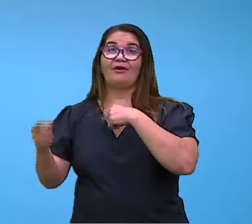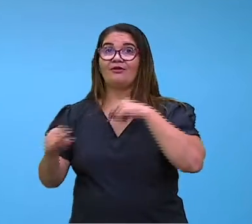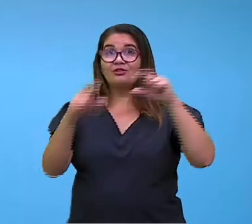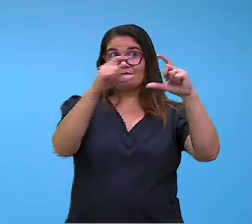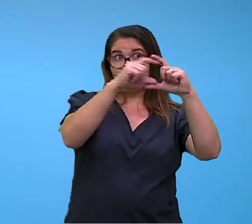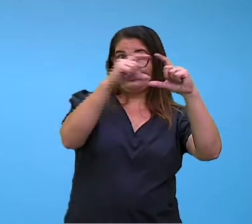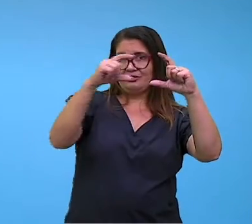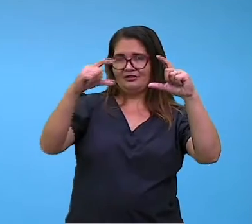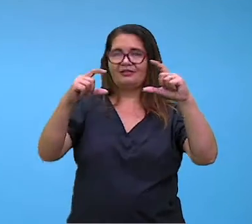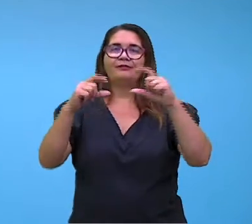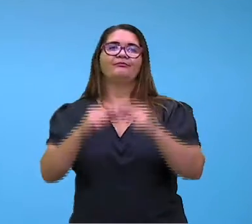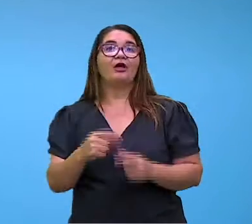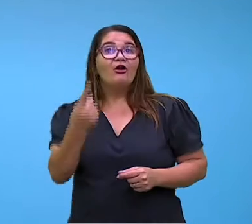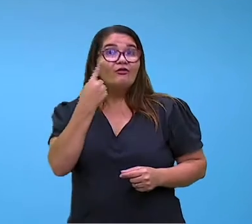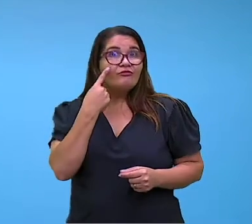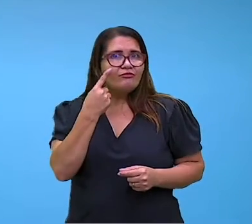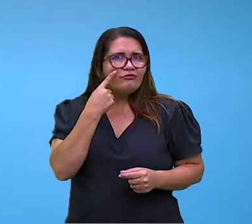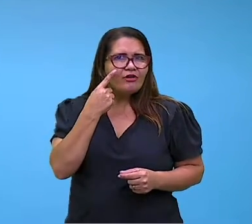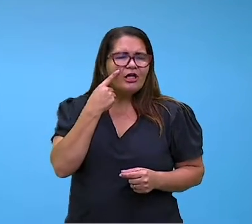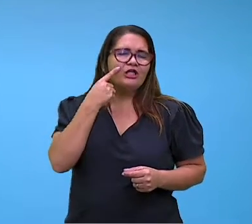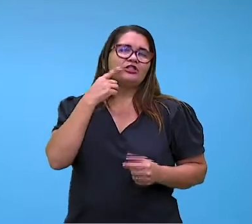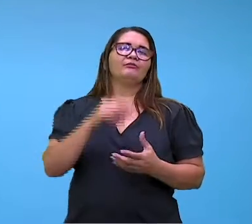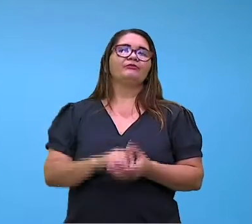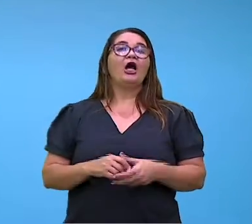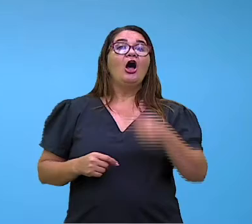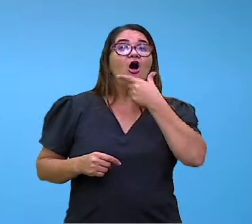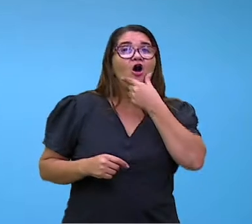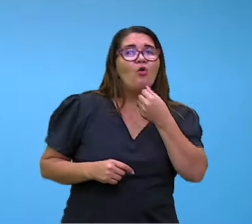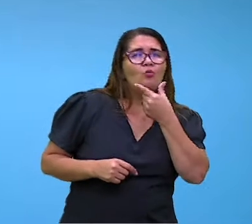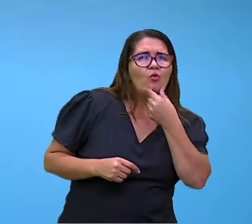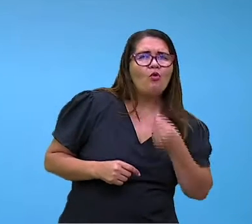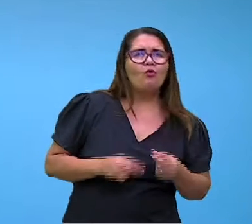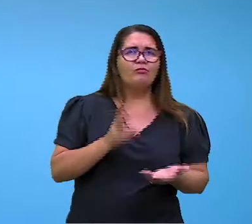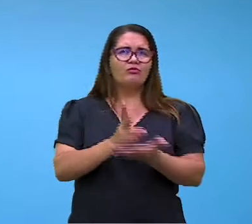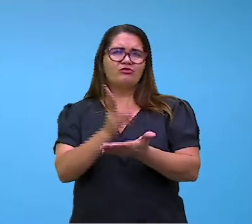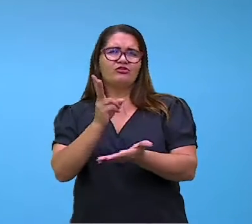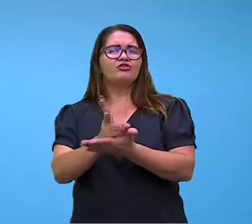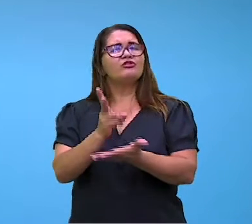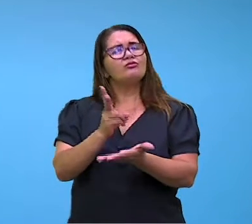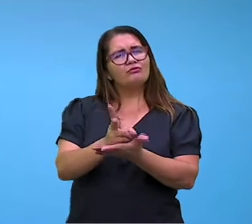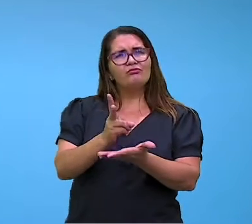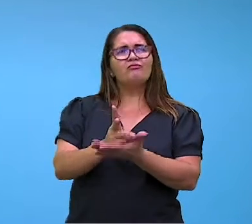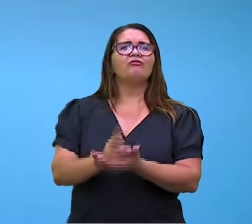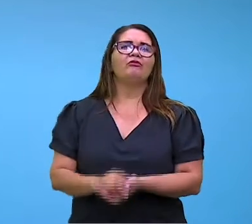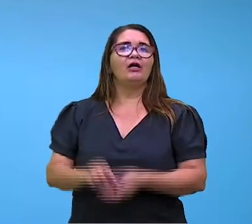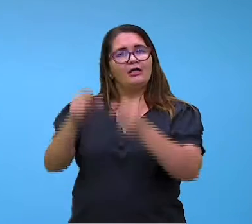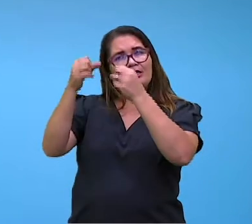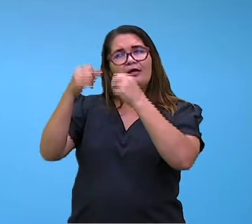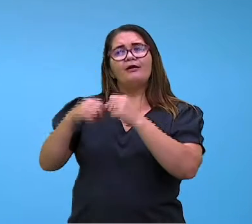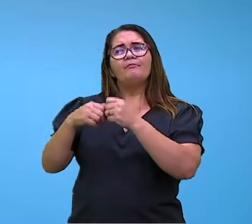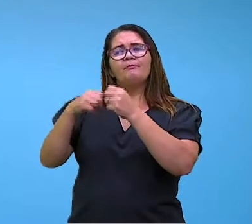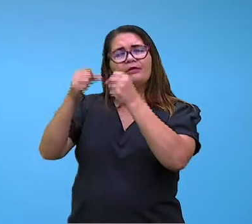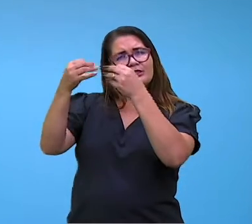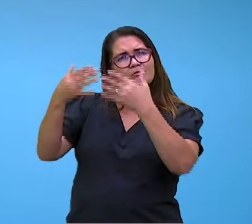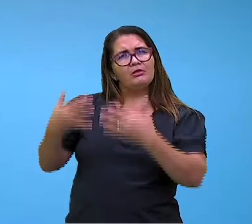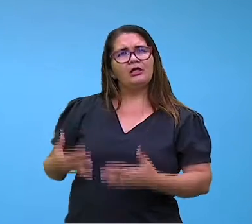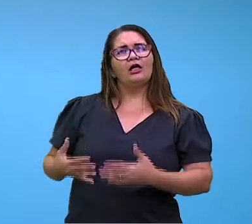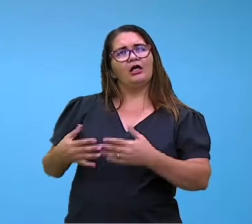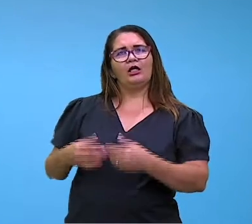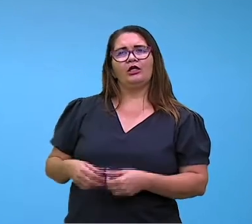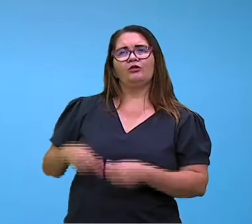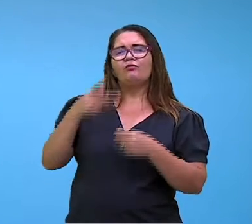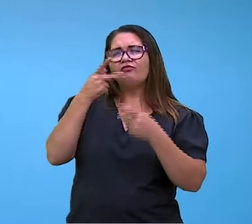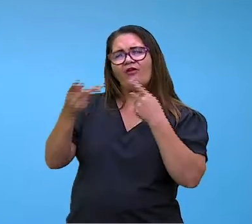nossa tirinha. Aí ele continua dizendo, Amen. Sometimes you can go through